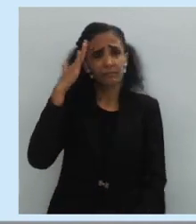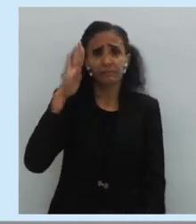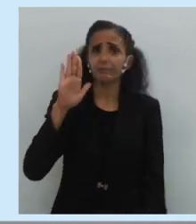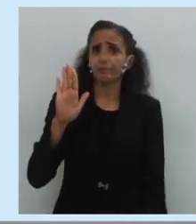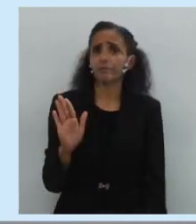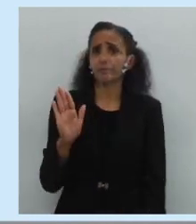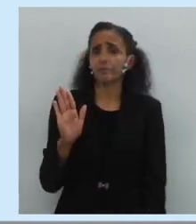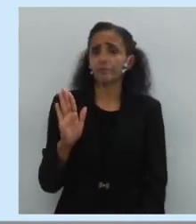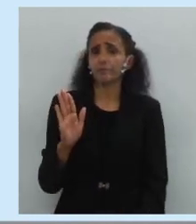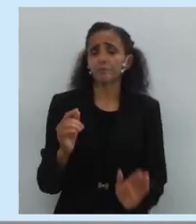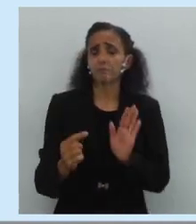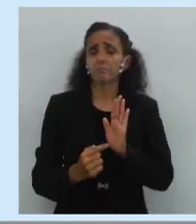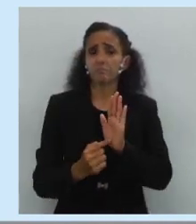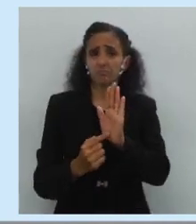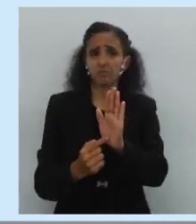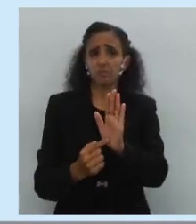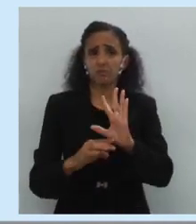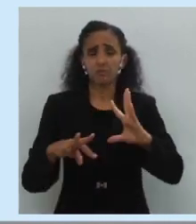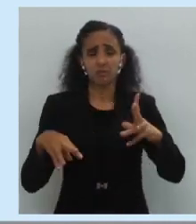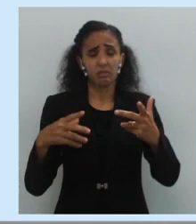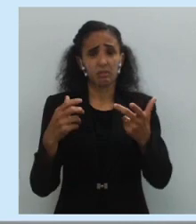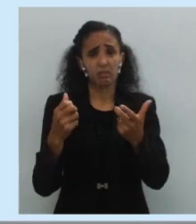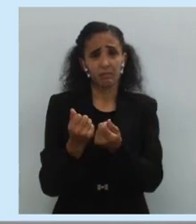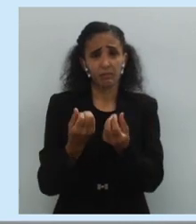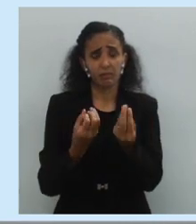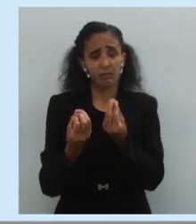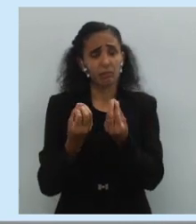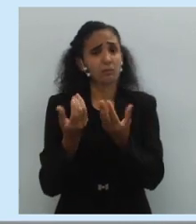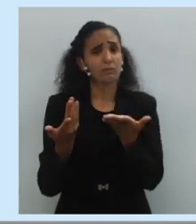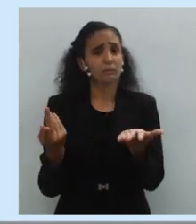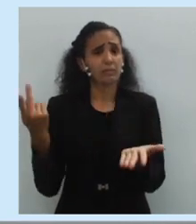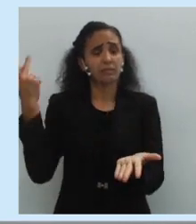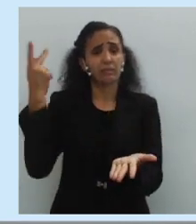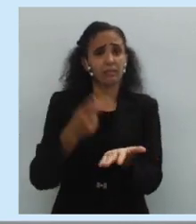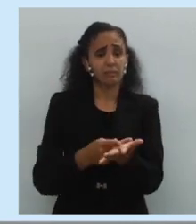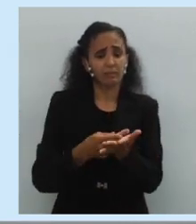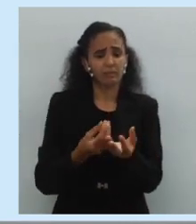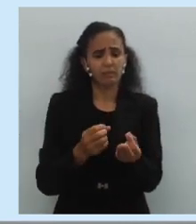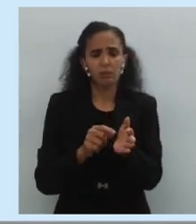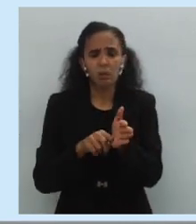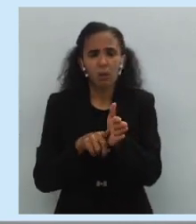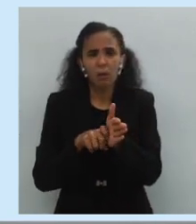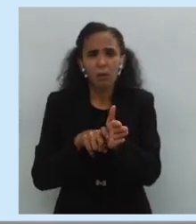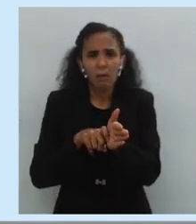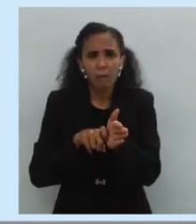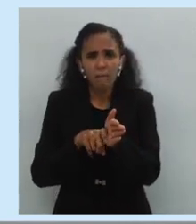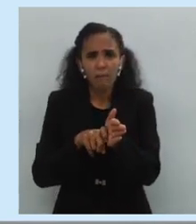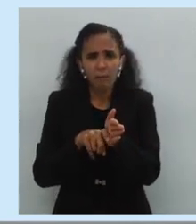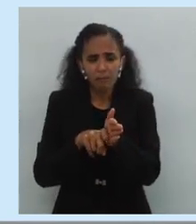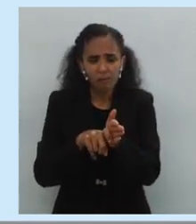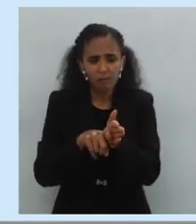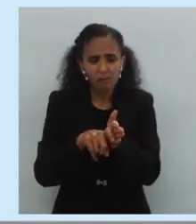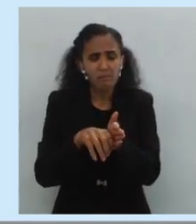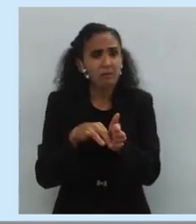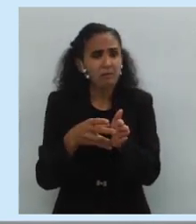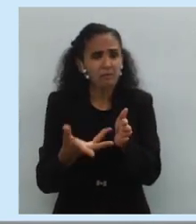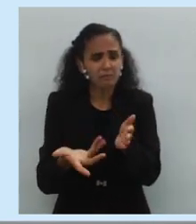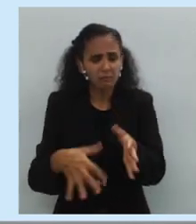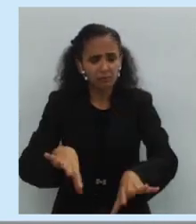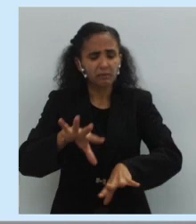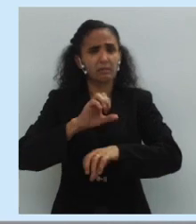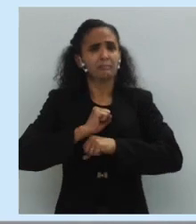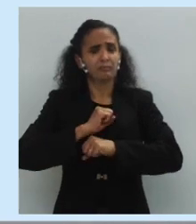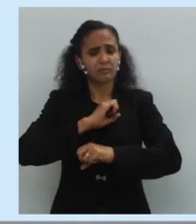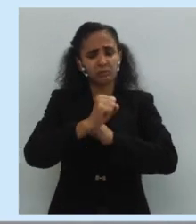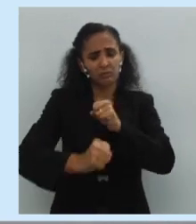a maioria não apresentam sintomas. Então, a herpes, na realidade, ela é transmitida por um vírus que pode